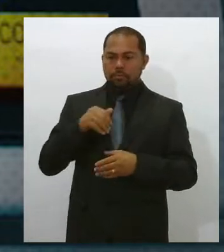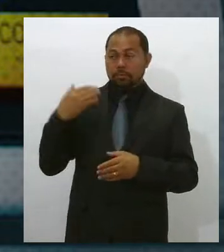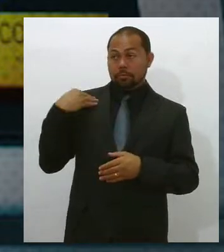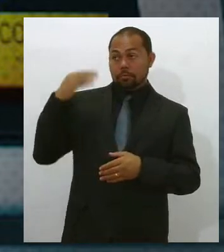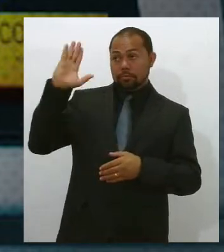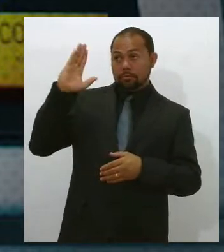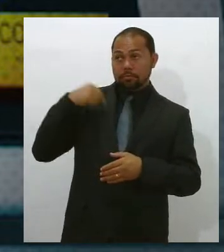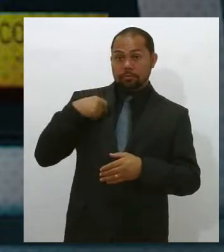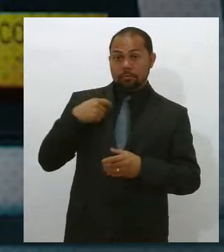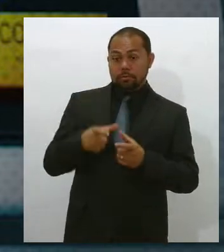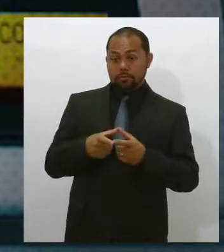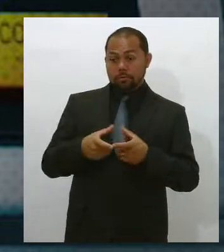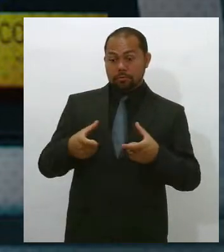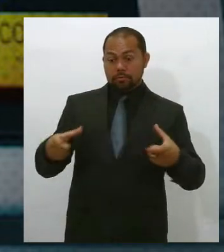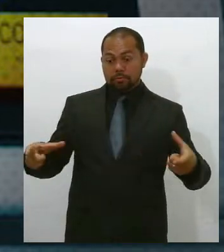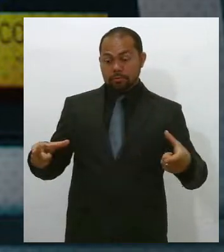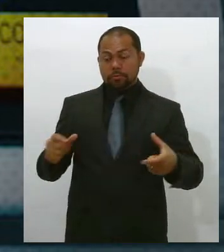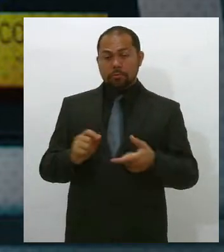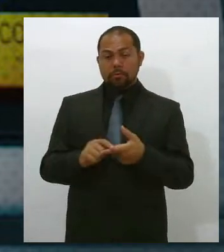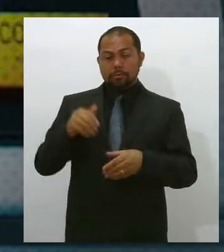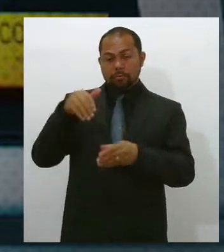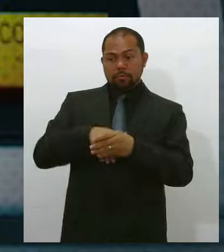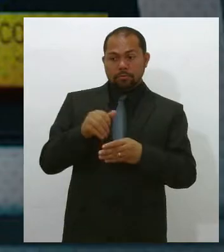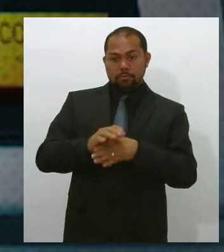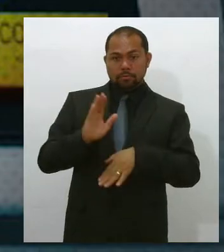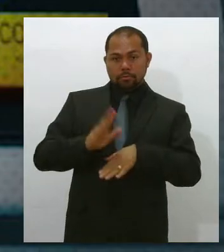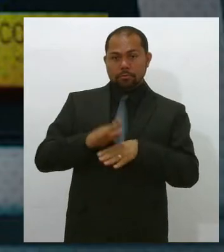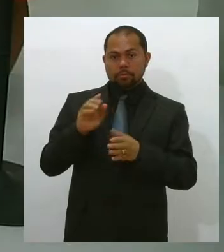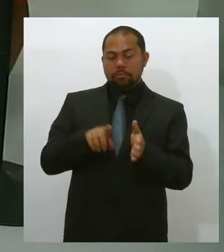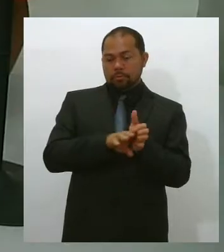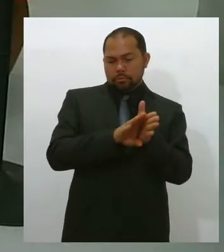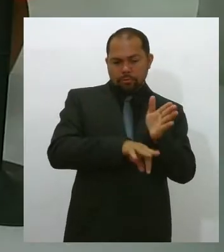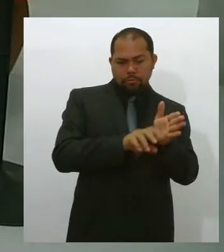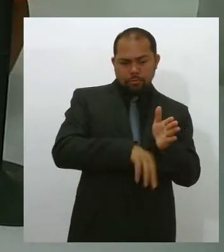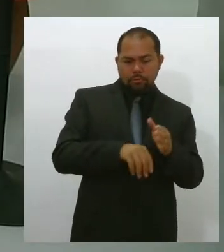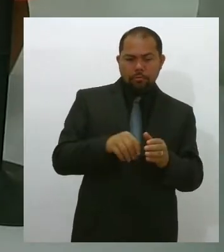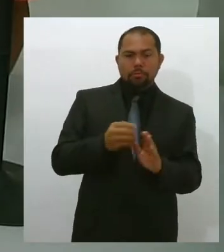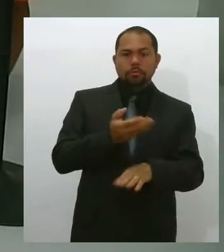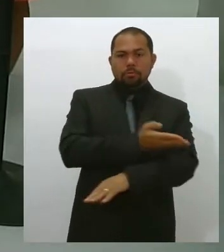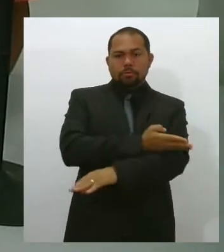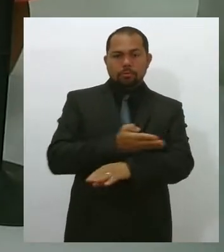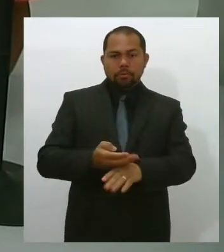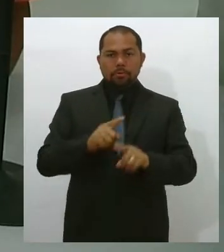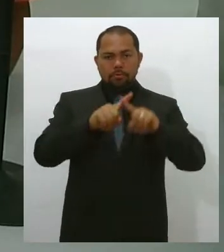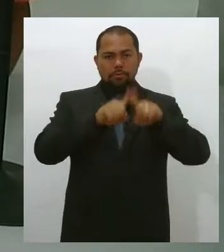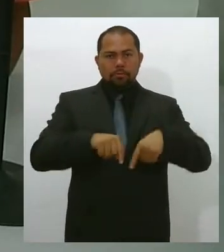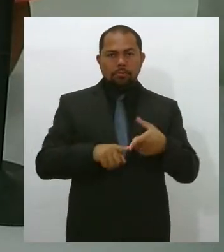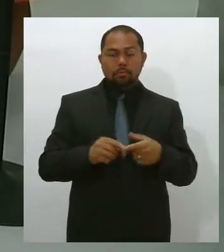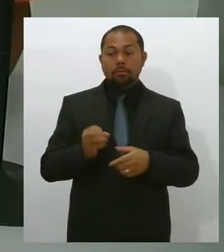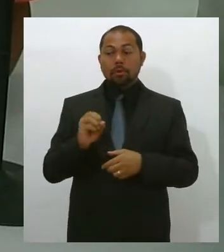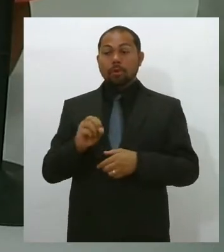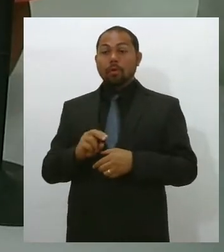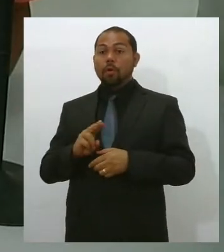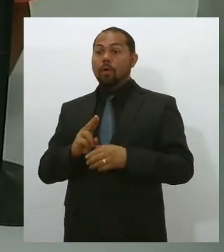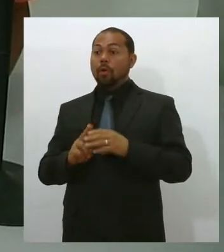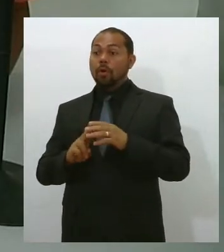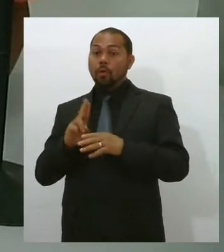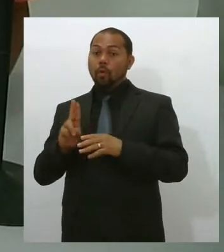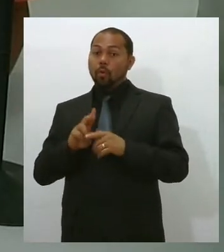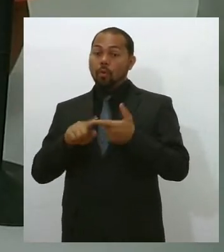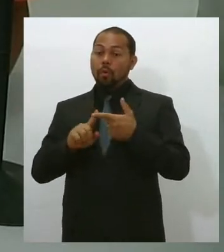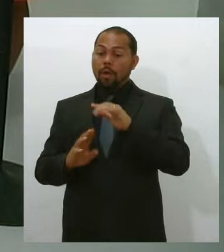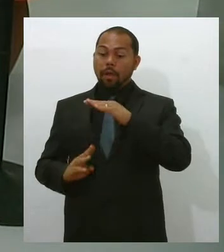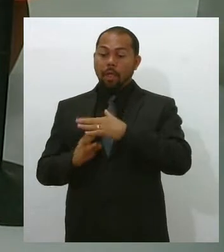absoluta dos votos excluídos os brancos e nulos a única interferência dos votos brancos e nulos